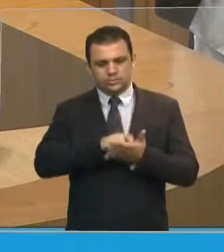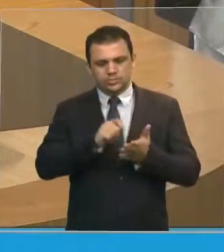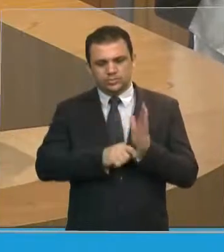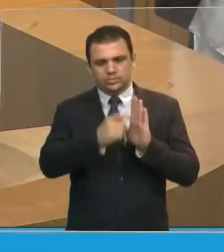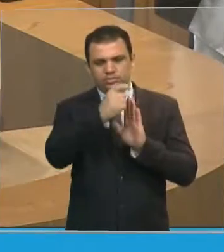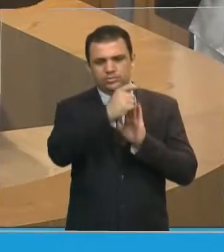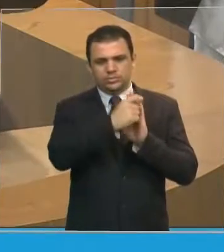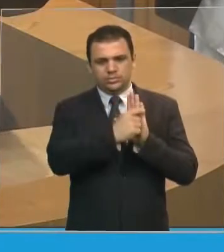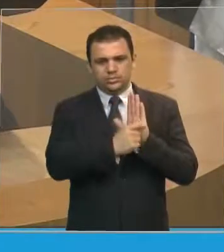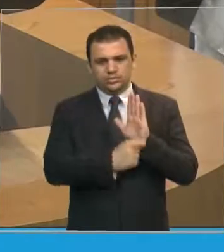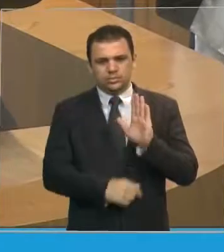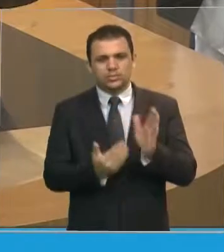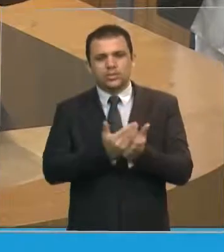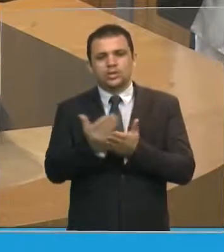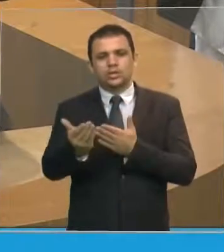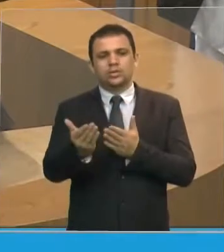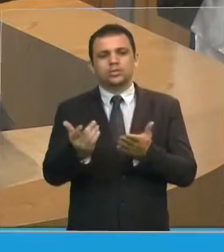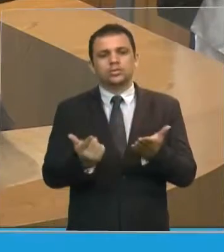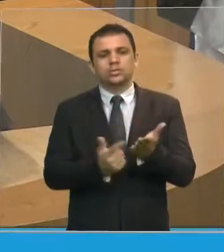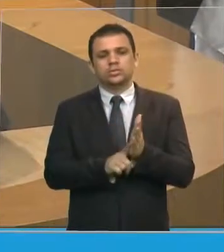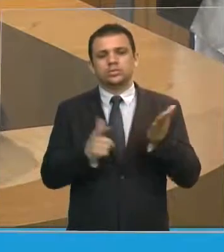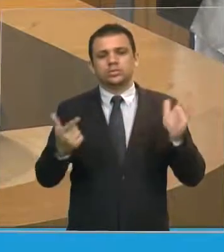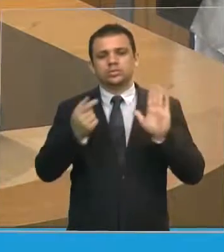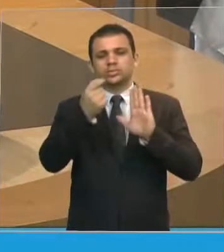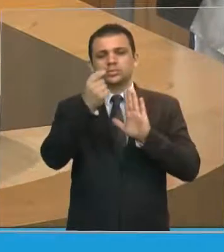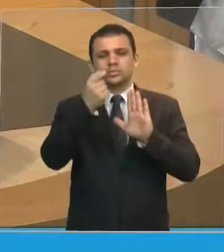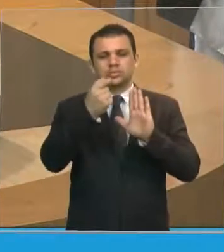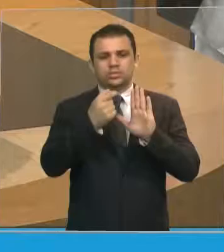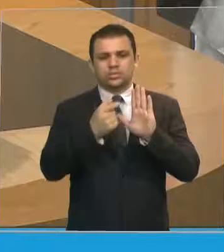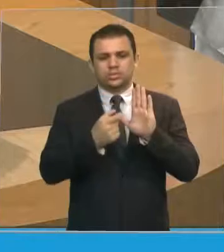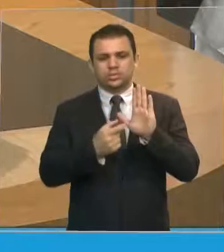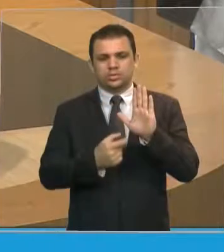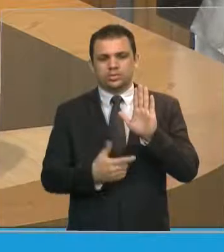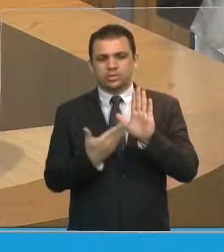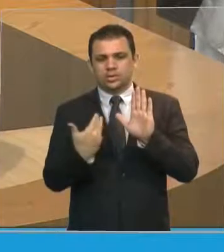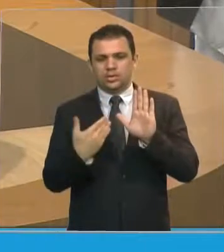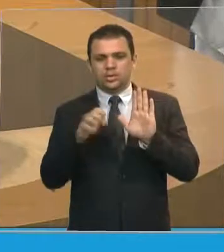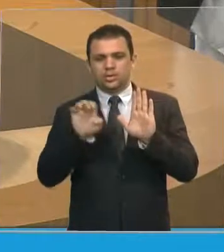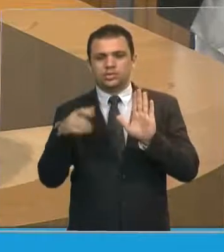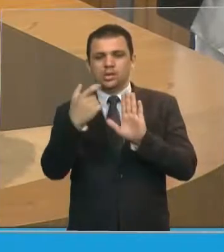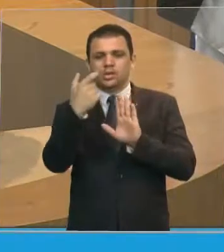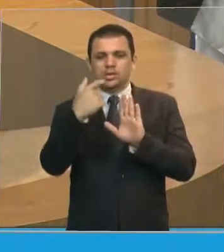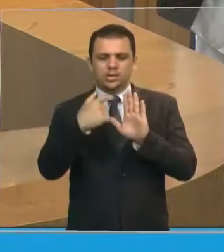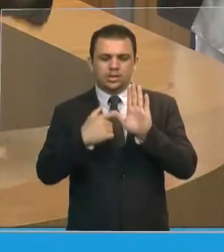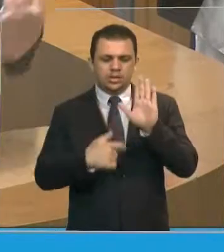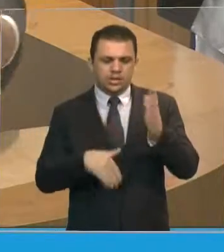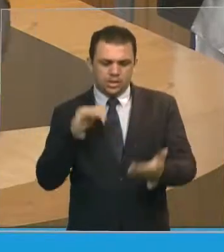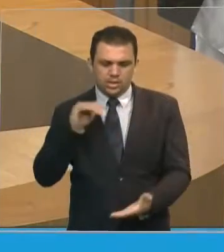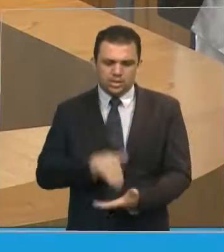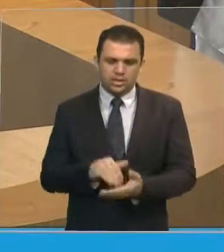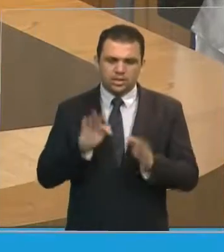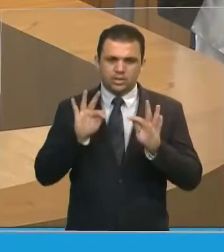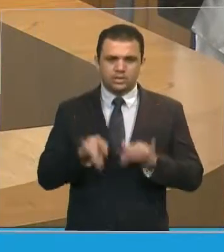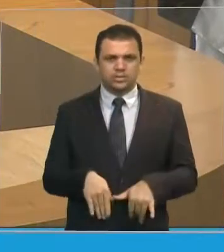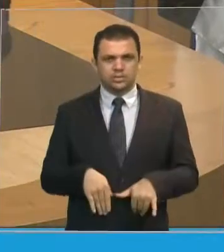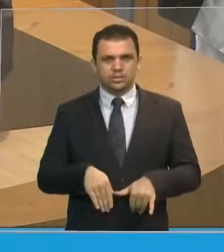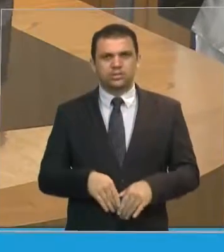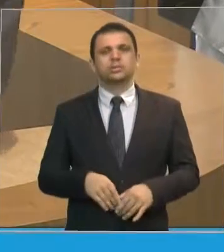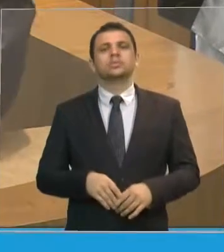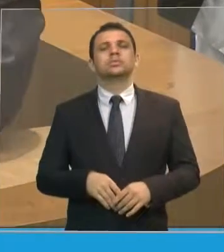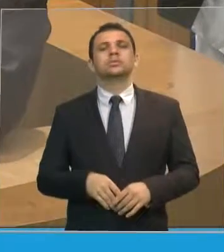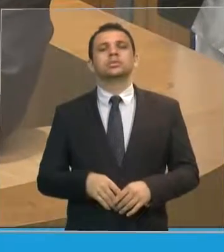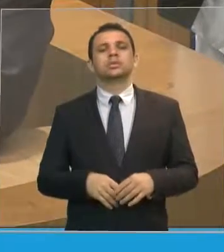que começava no alto, do lado esquerdo do Jornal Batista, e descia até embaixo.